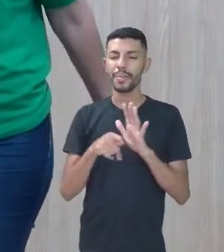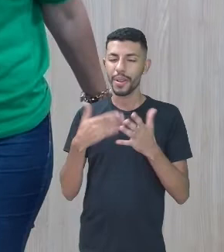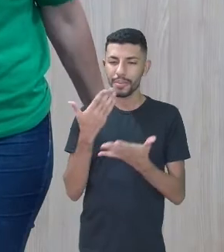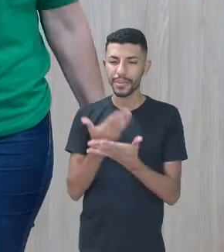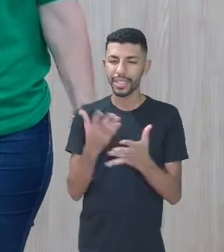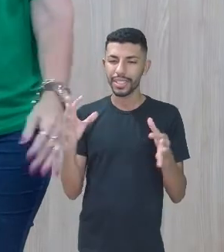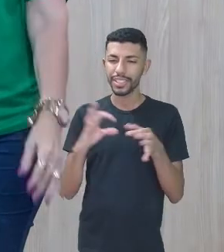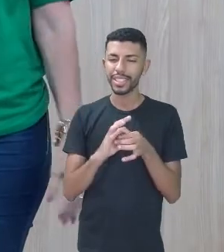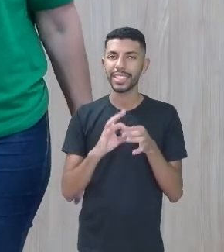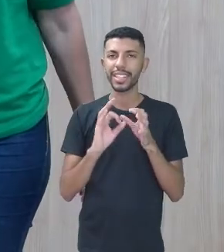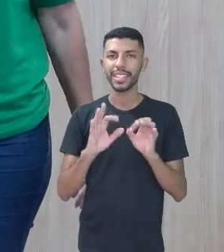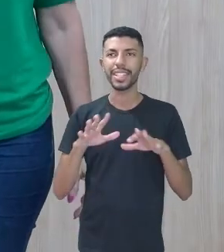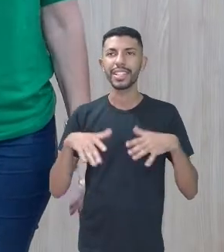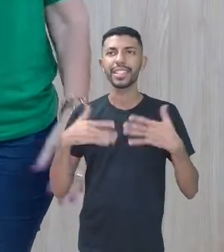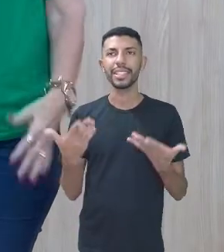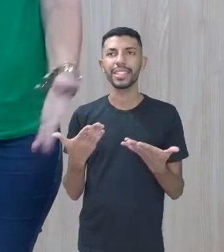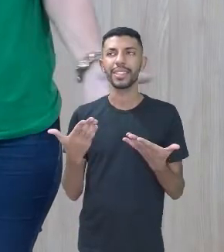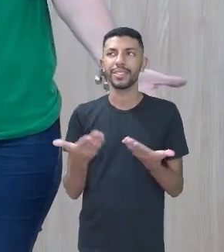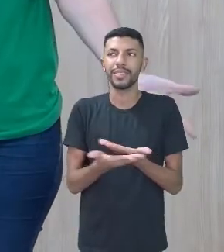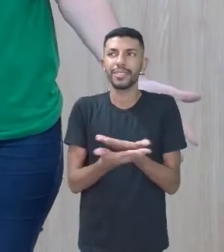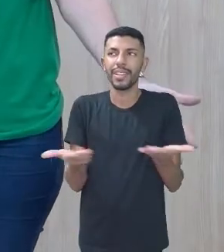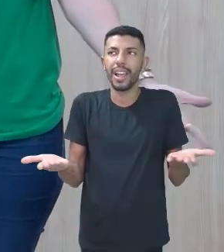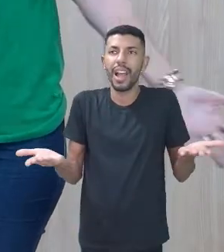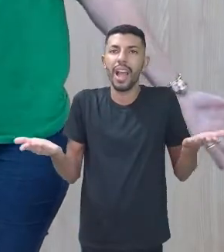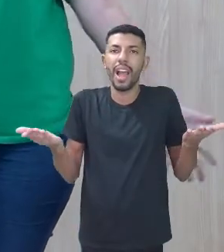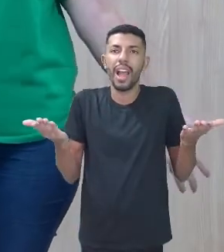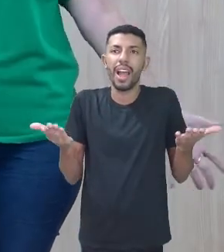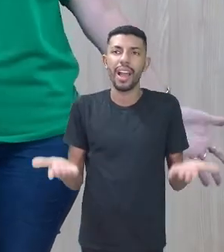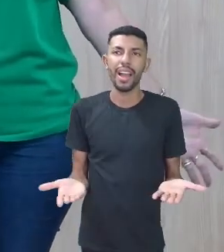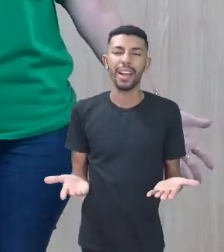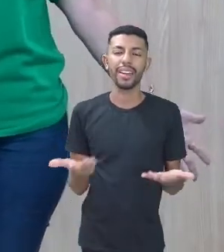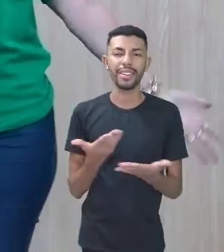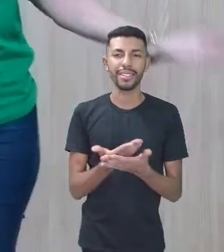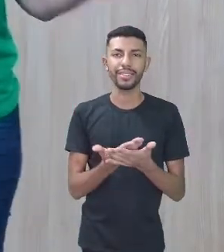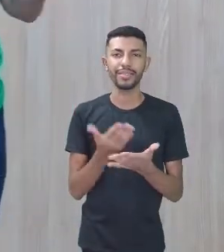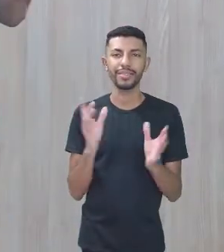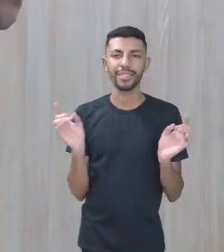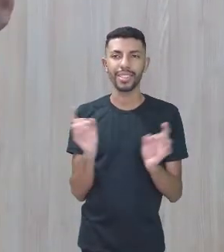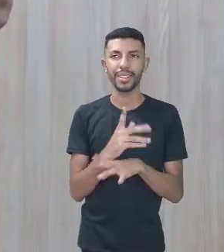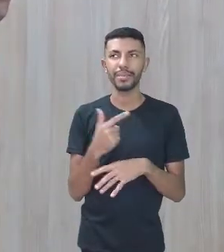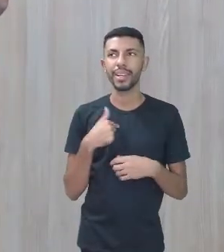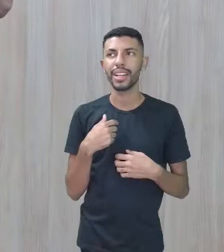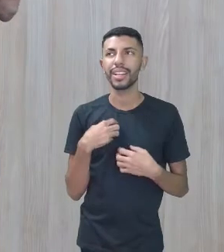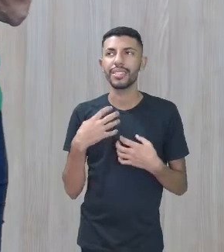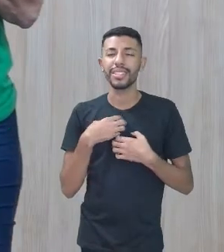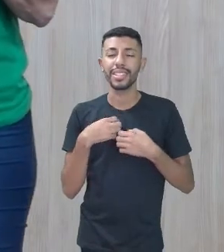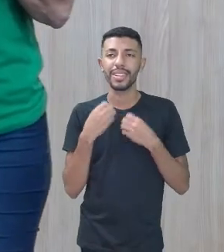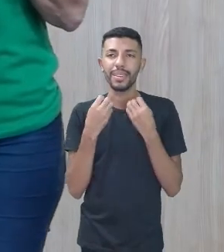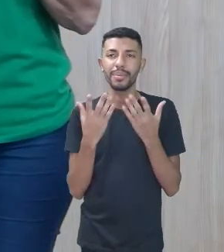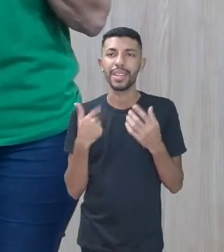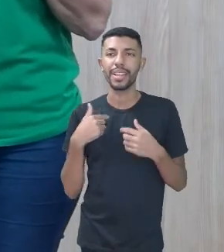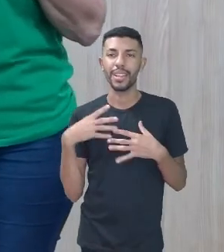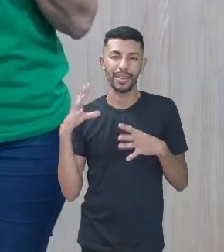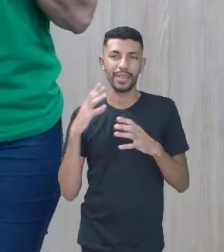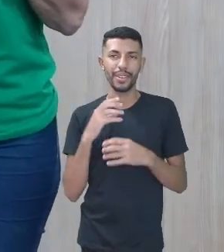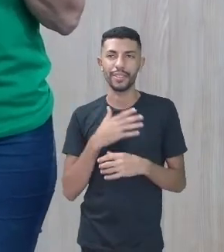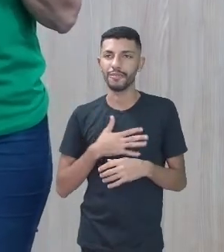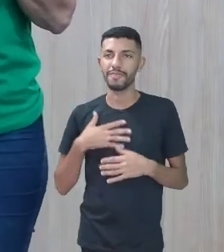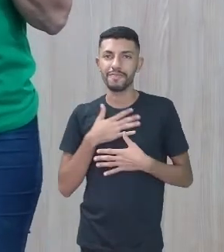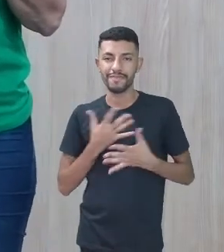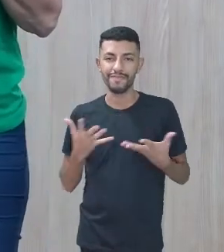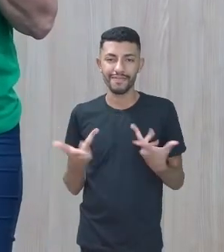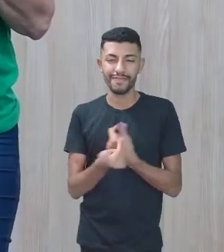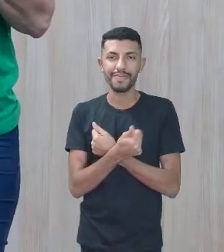estudo, tá bom? Então, vou deixando aqui. Professora, a aula acabou, eu estava achando tão bom, eu pelo menos estava achando maravilhosa,